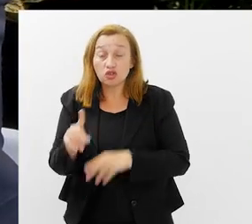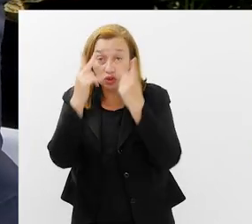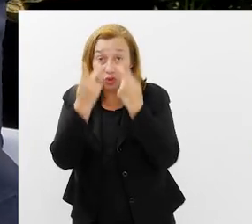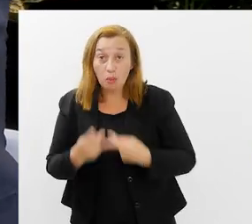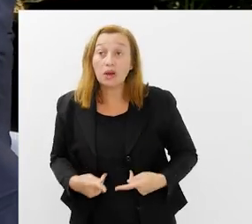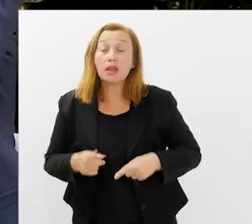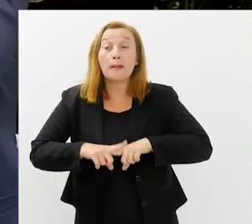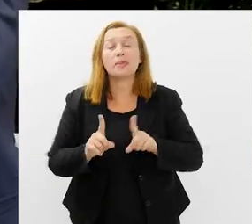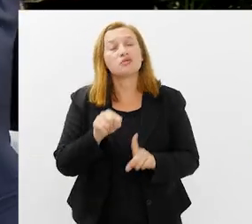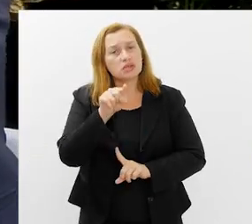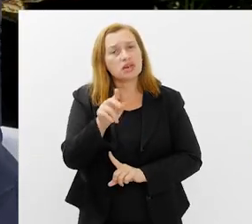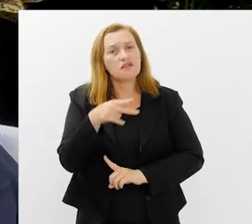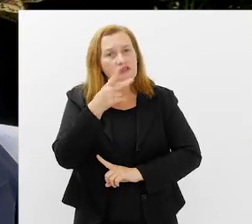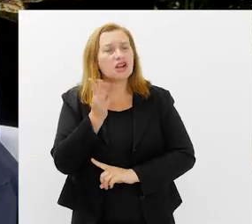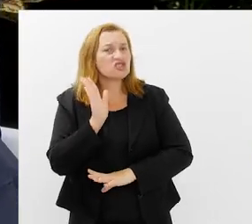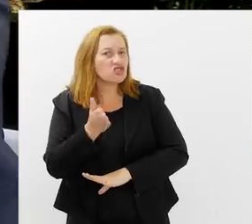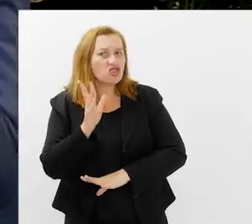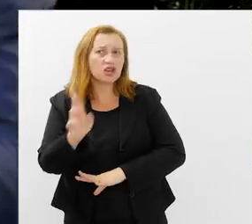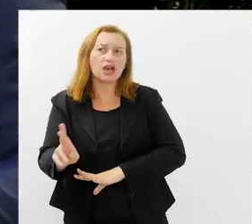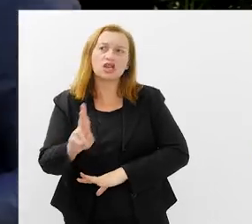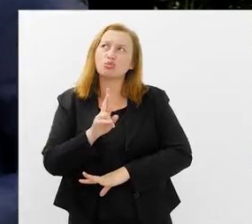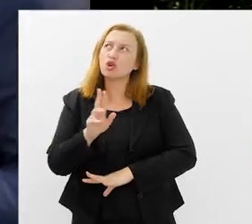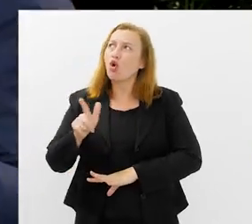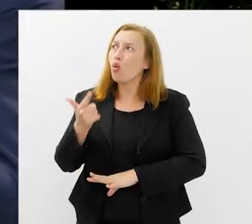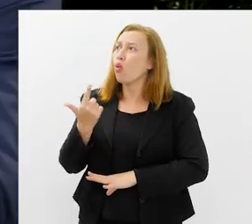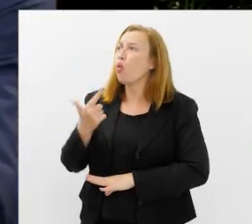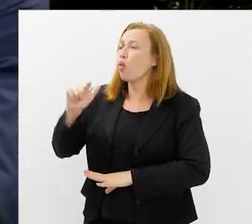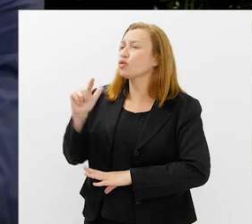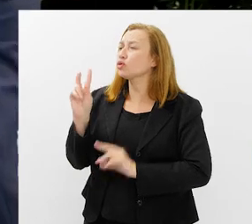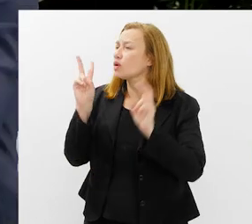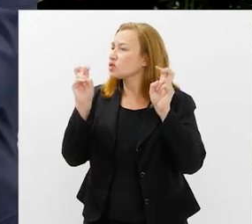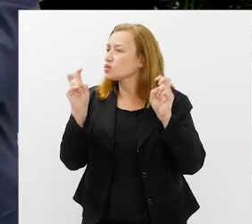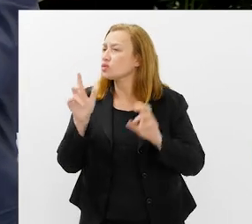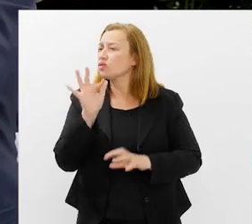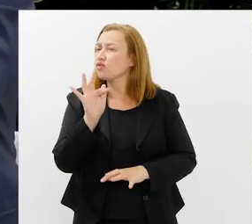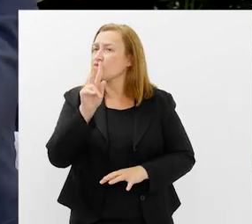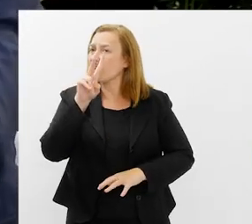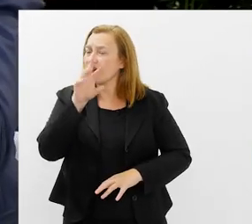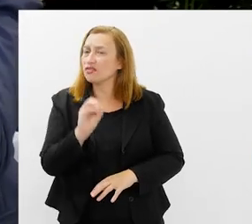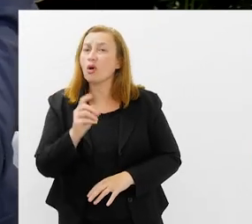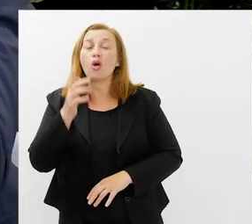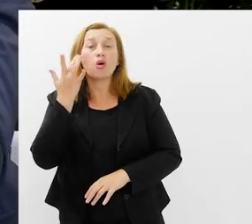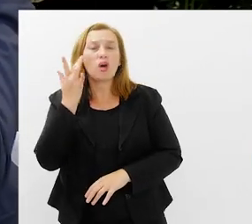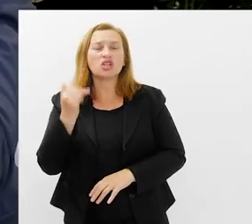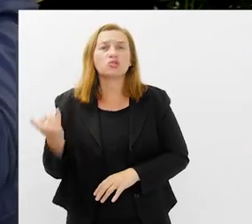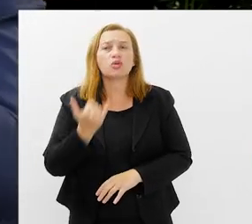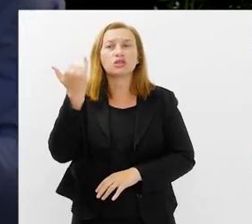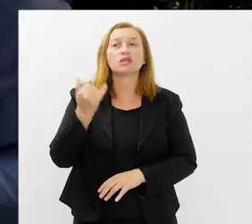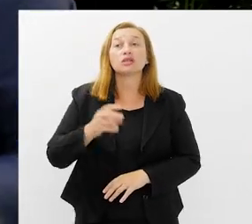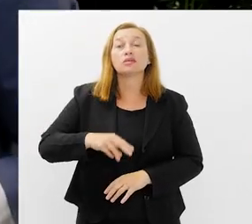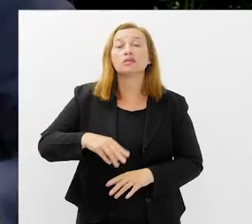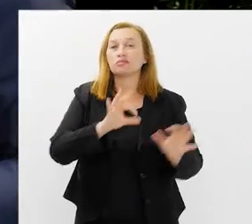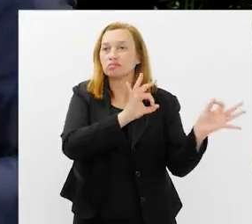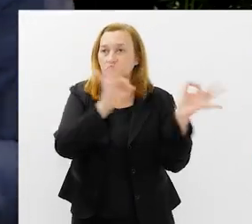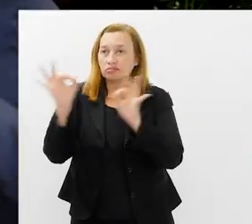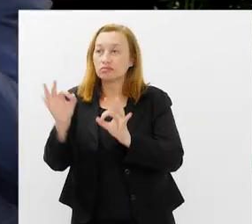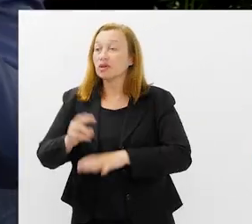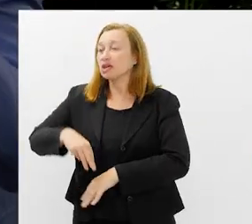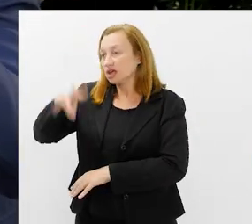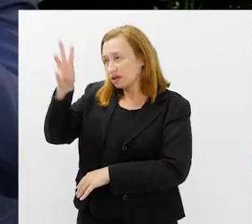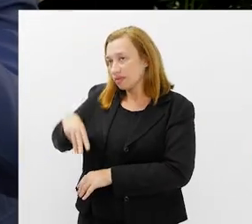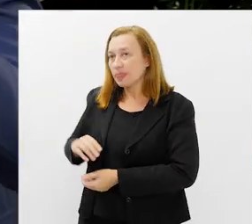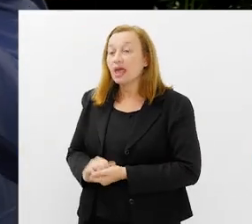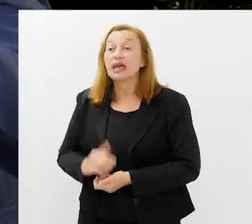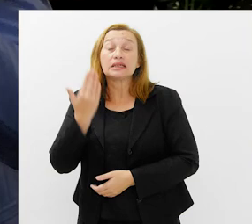que é um direito humano. Agora, você traz já na sua resposta uma outra questão, Flávio, que eu acho importante para aquele que está nos assistindo,